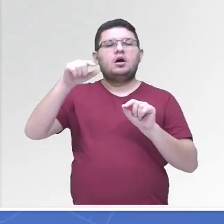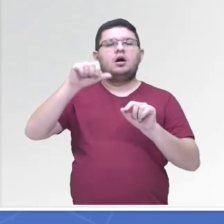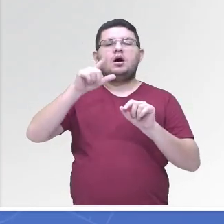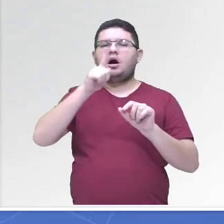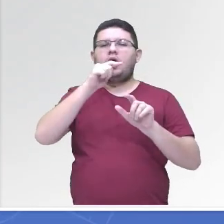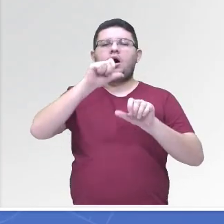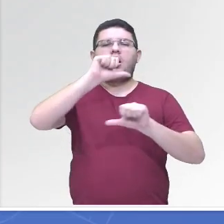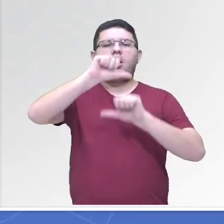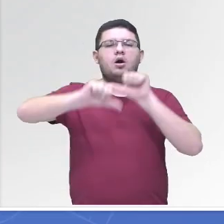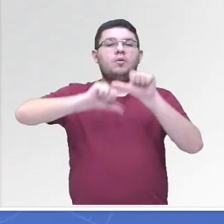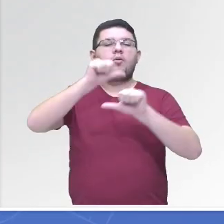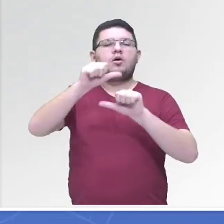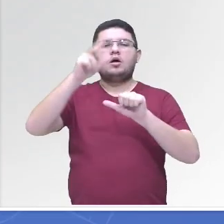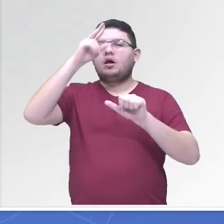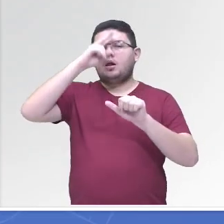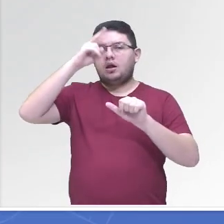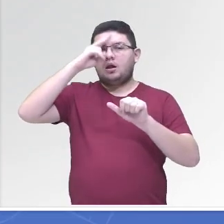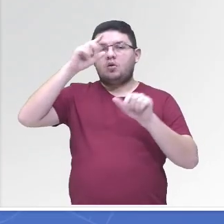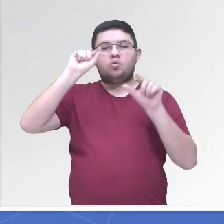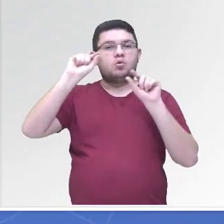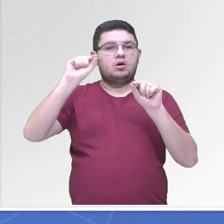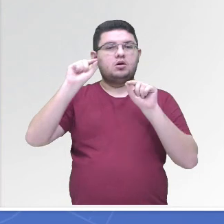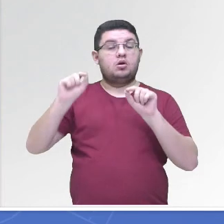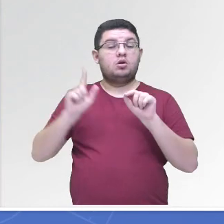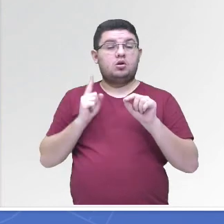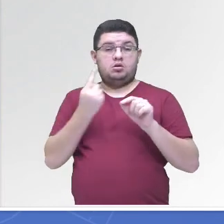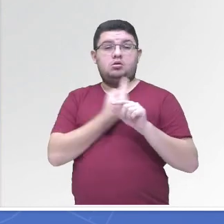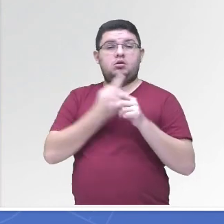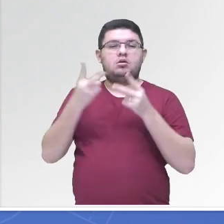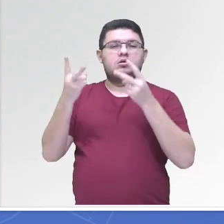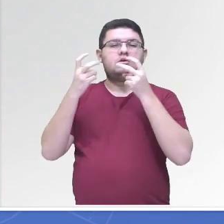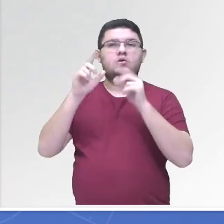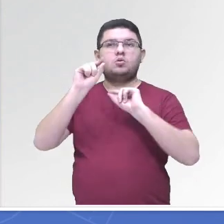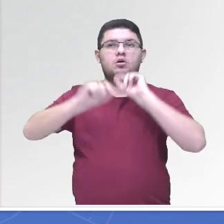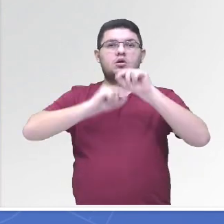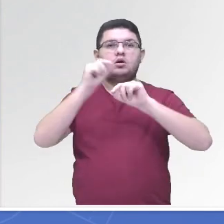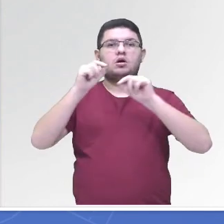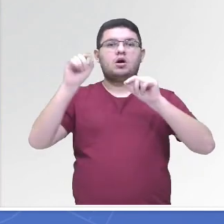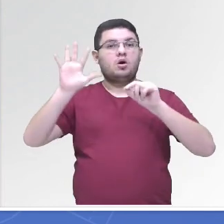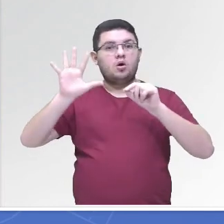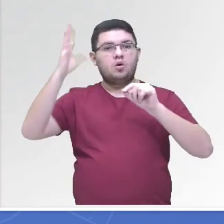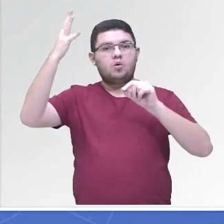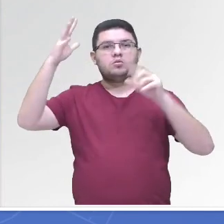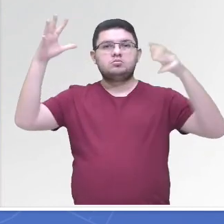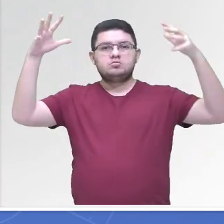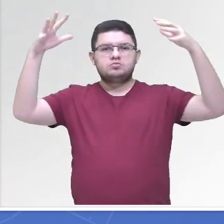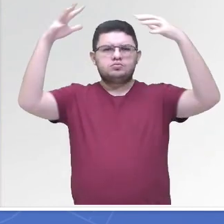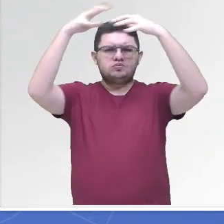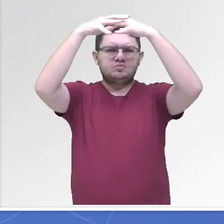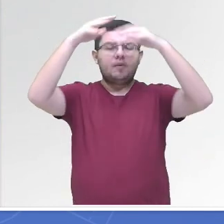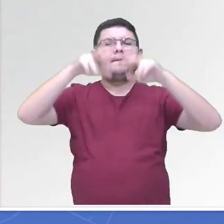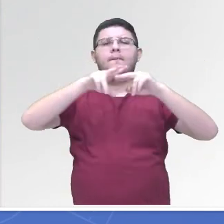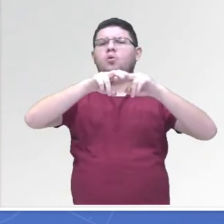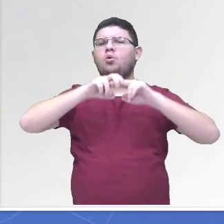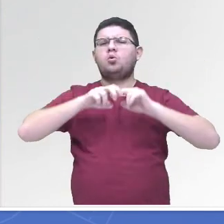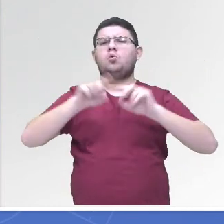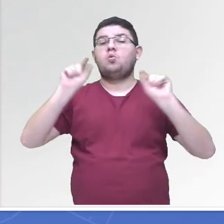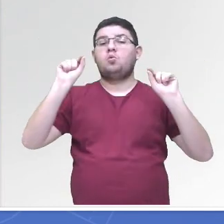água. Durante o ciclo da água, observamos a formação de nuvens que ocorre graças